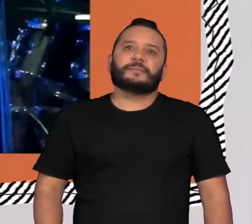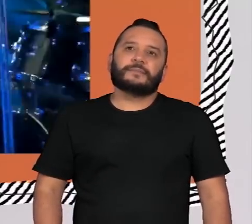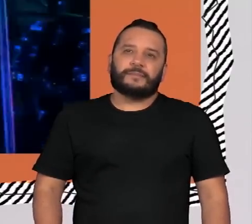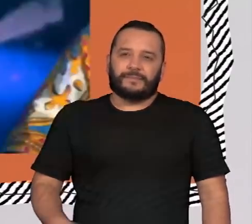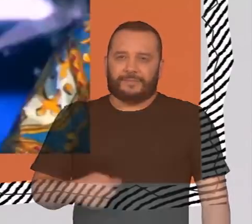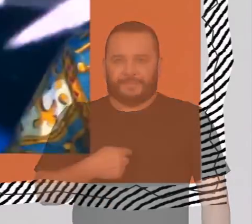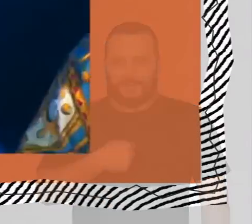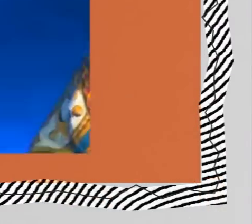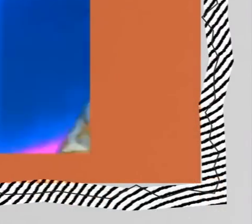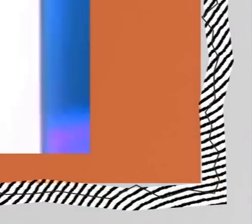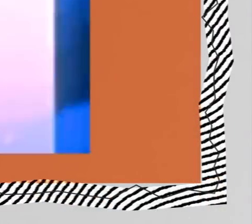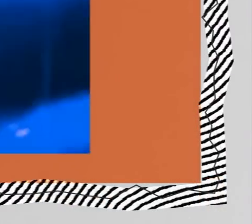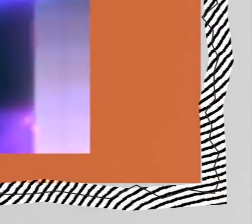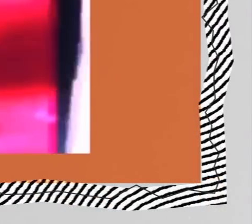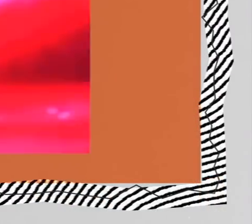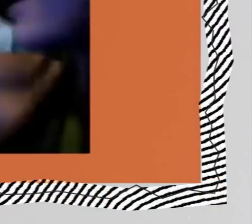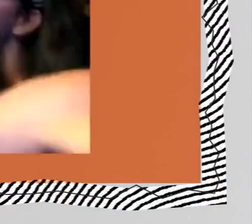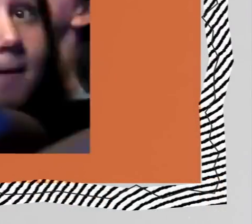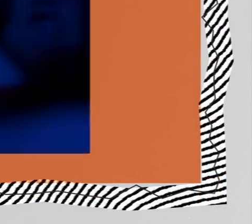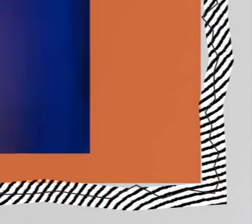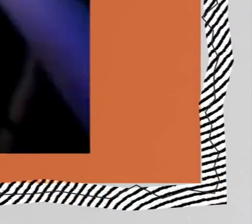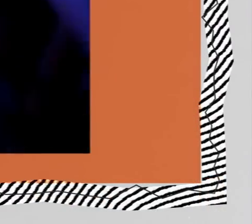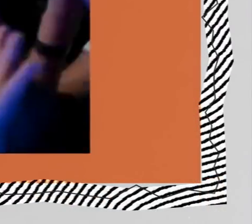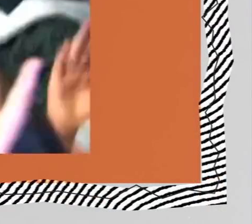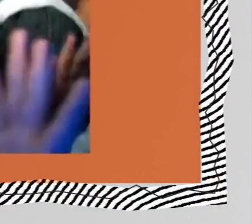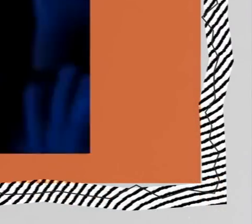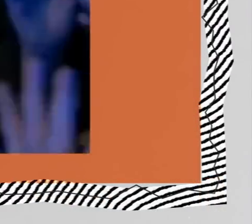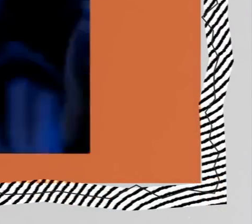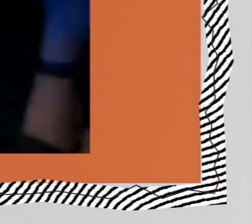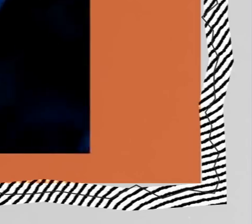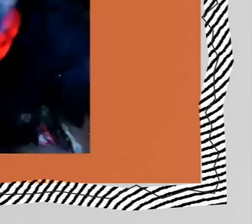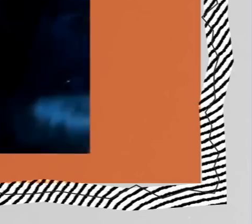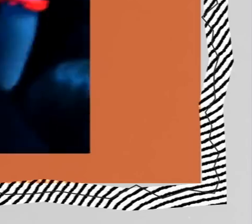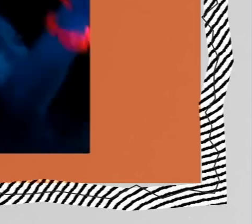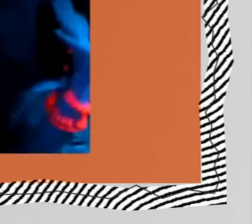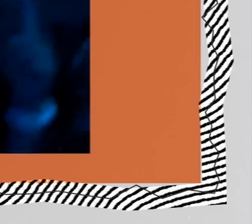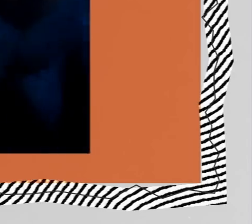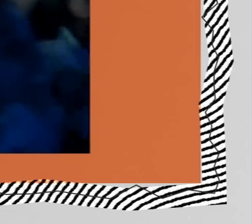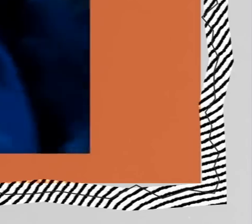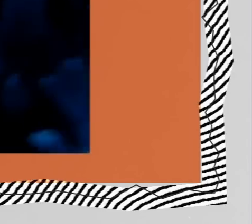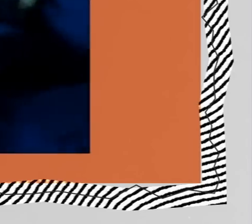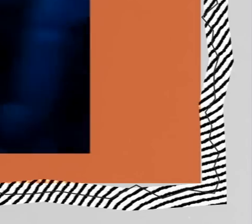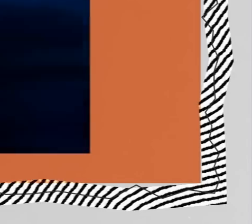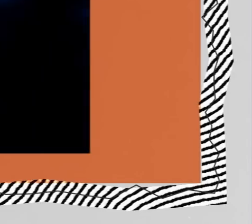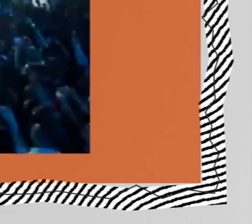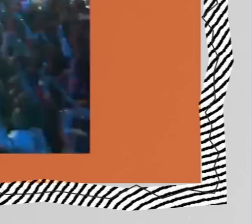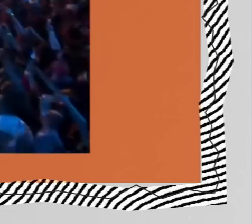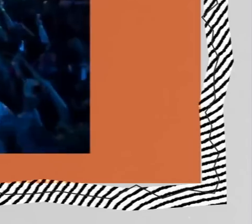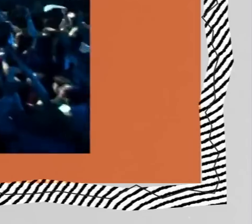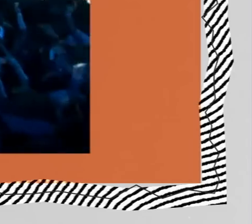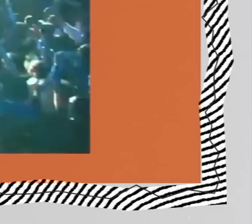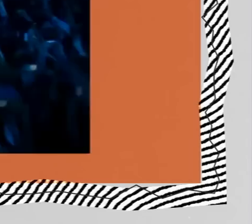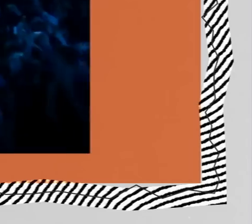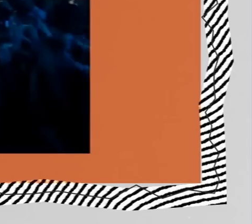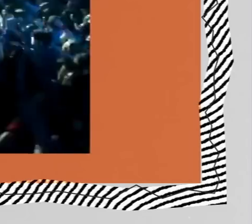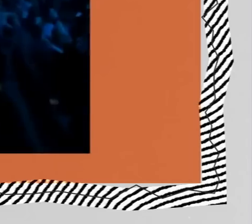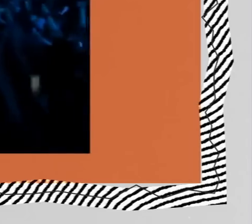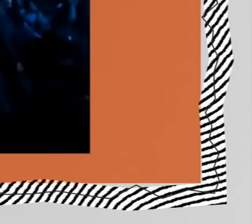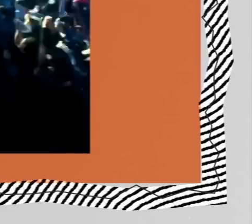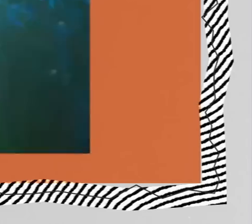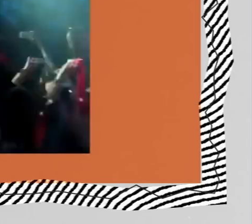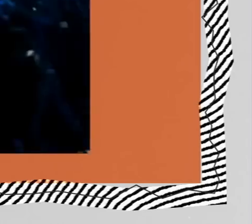eu vou, nada me impedirá. Sou mais que vencedor, comigo Deus está. Vou para o